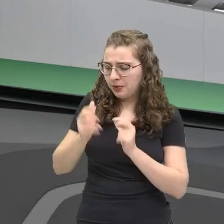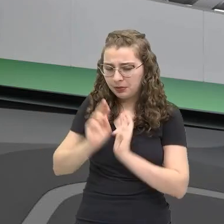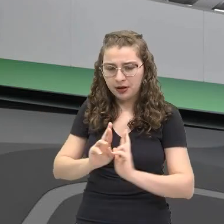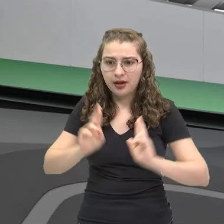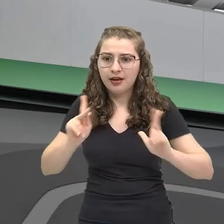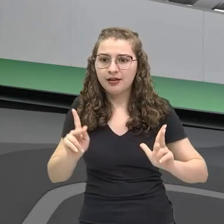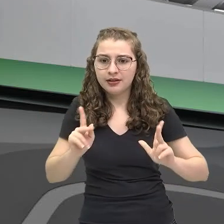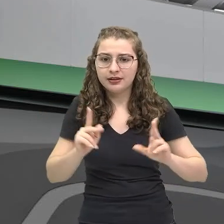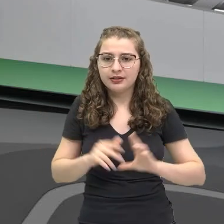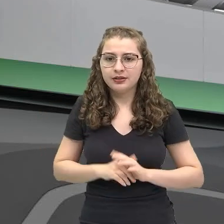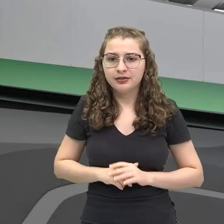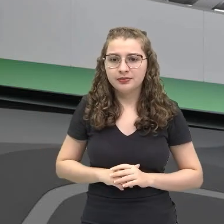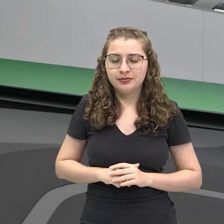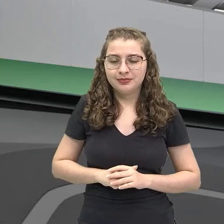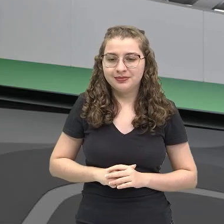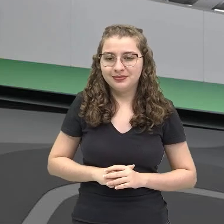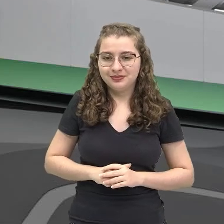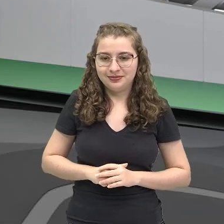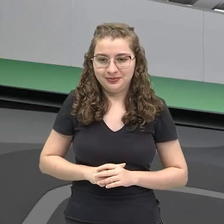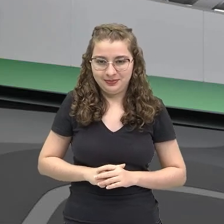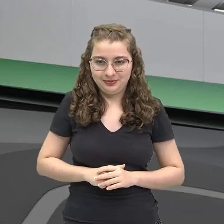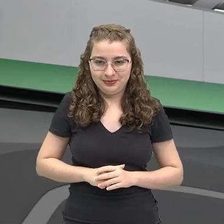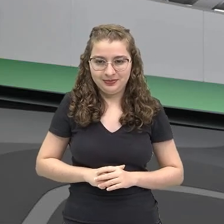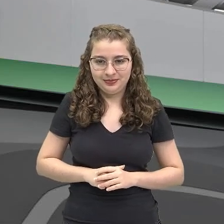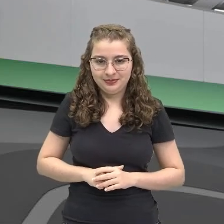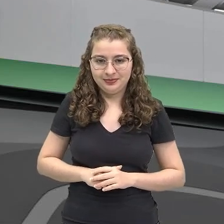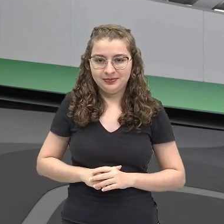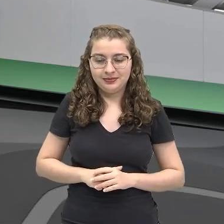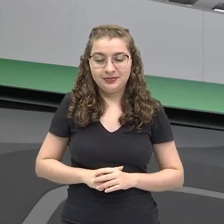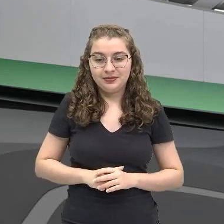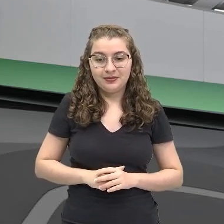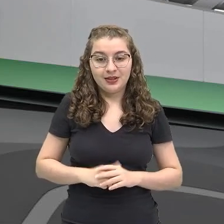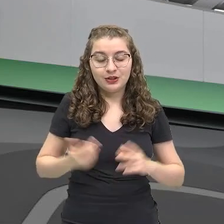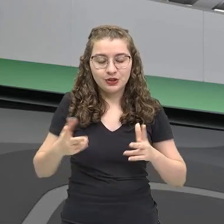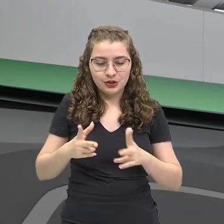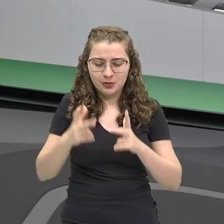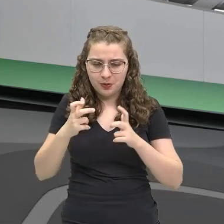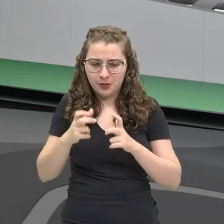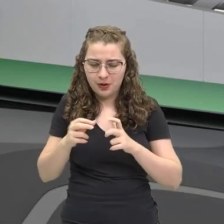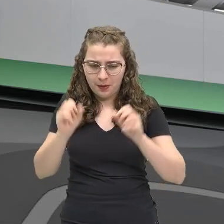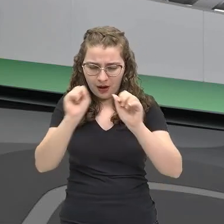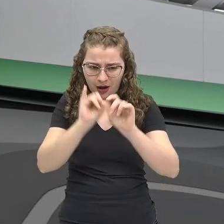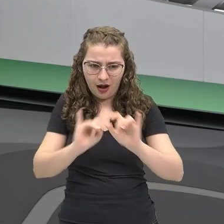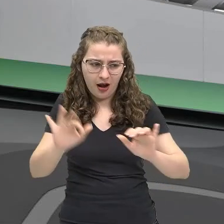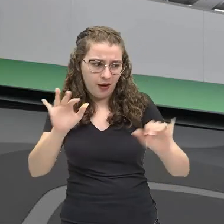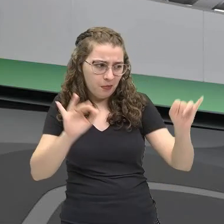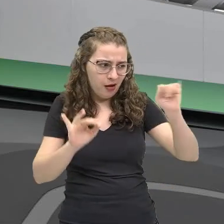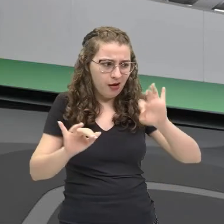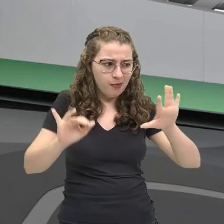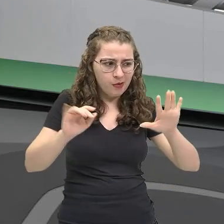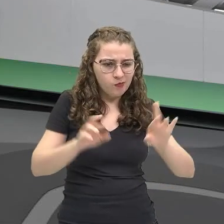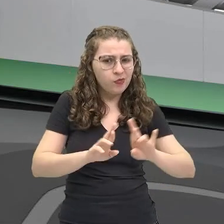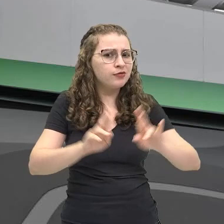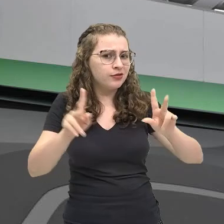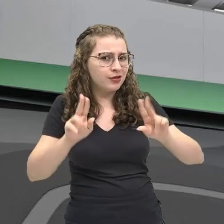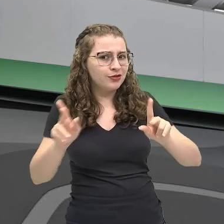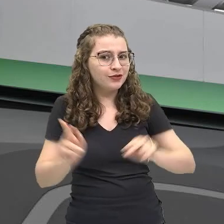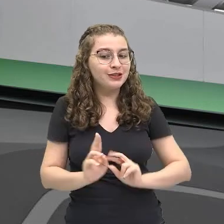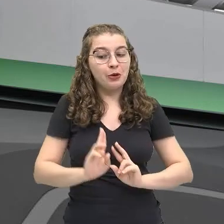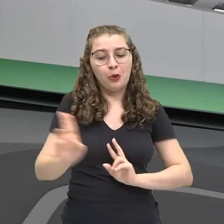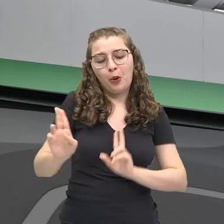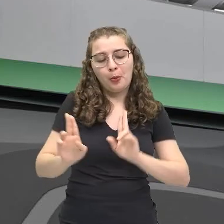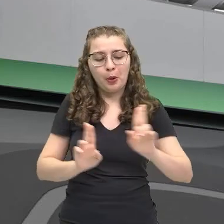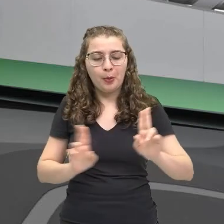amida de outra amida, uma amina de uma amida, só de olhar, e consigam associar também a